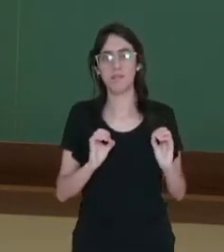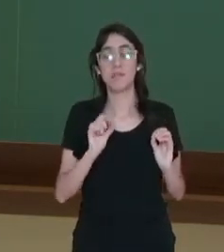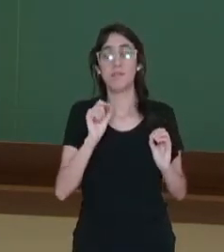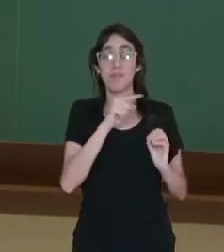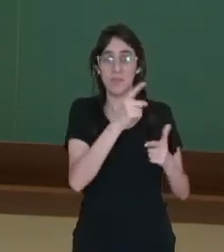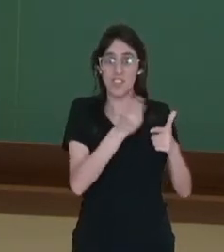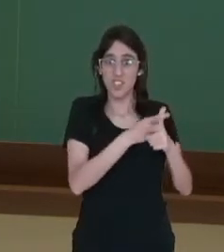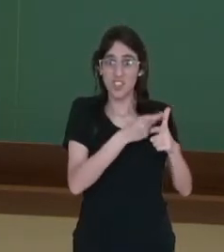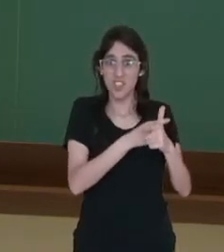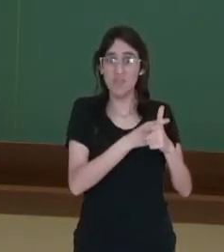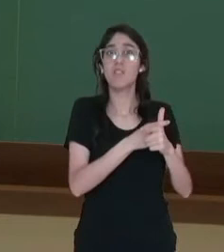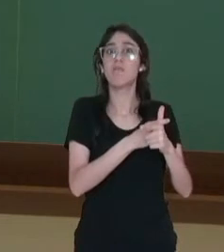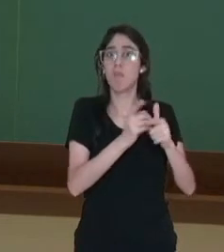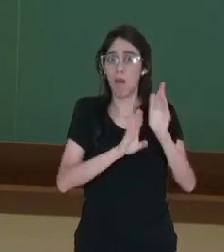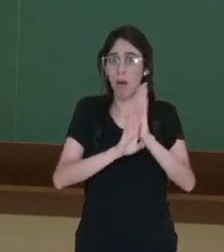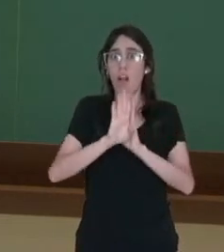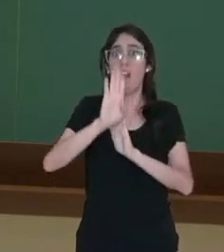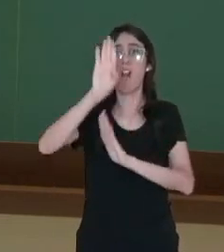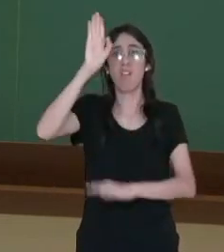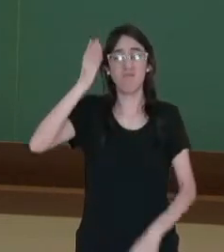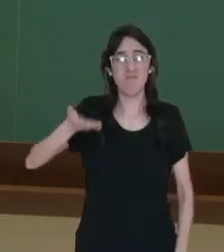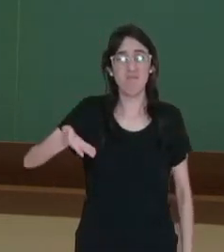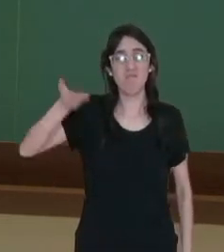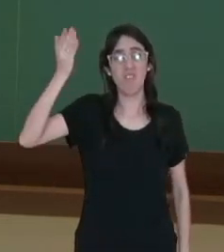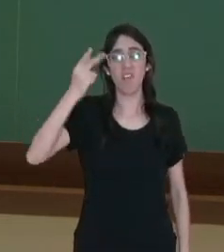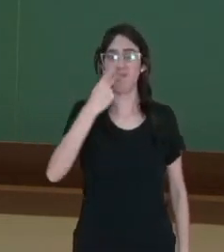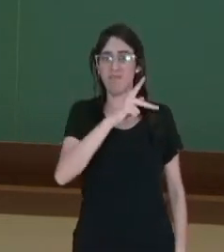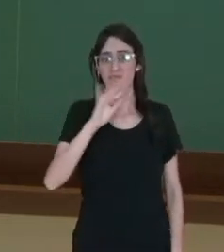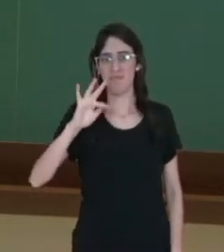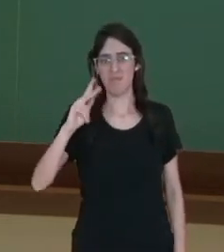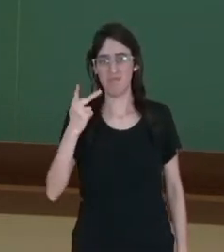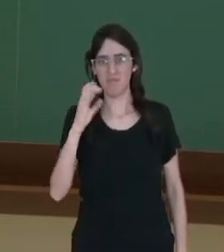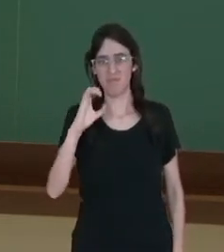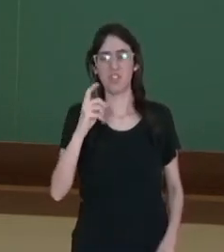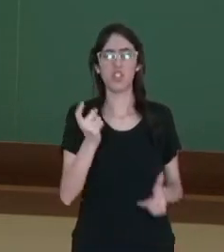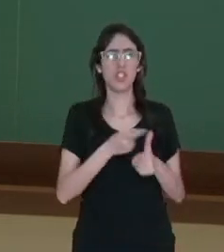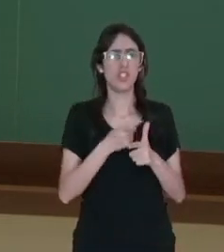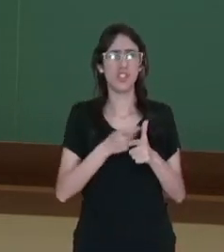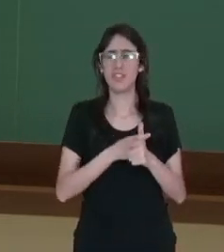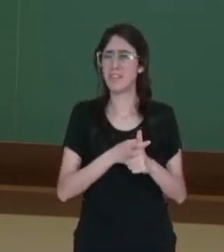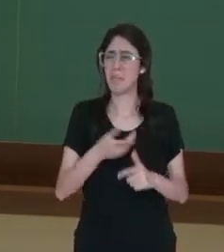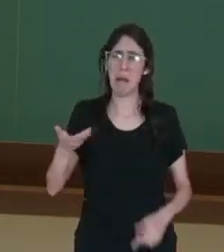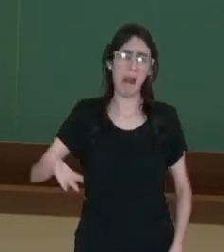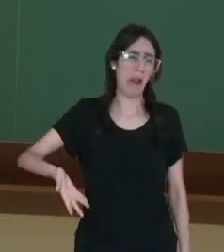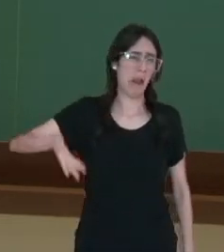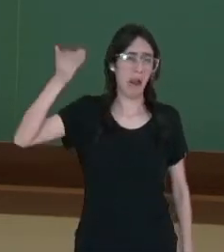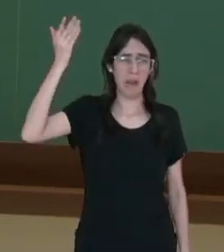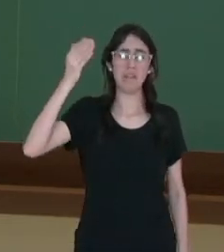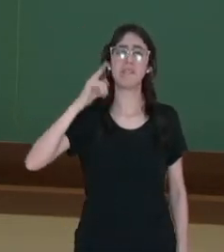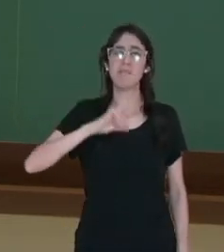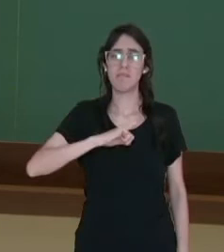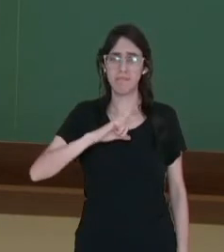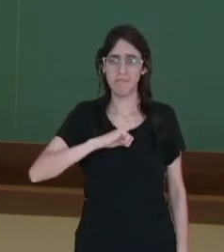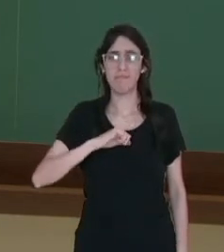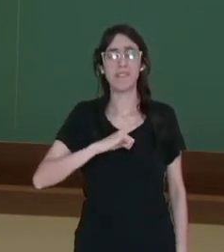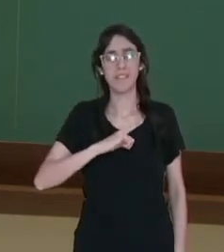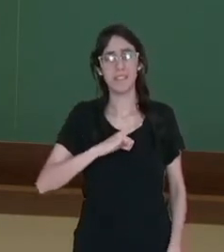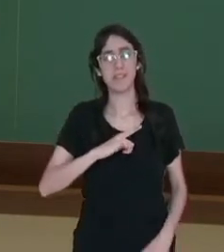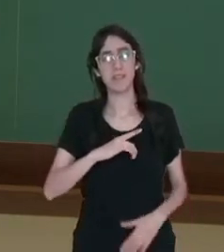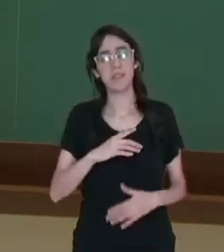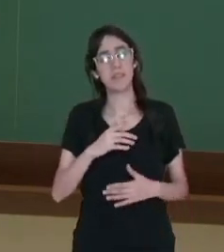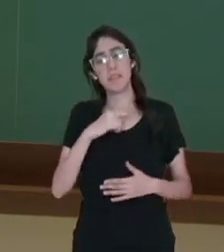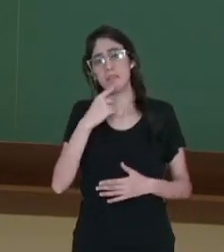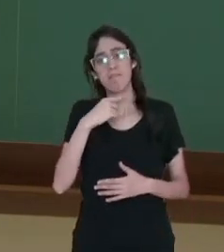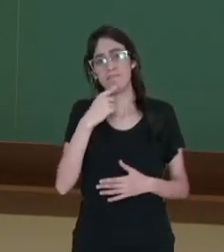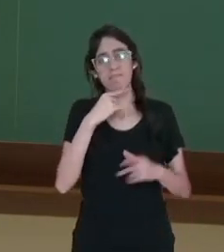pública aumentou durante o governo de Fernando Henrique Cardoso. Houve um aumento da dívida pública. Na prática, não se confirmou a diminuição